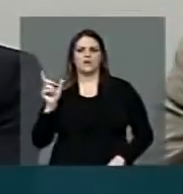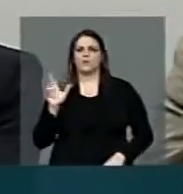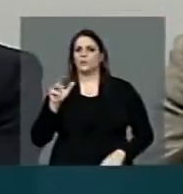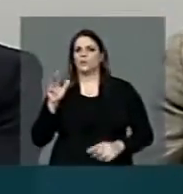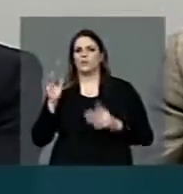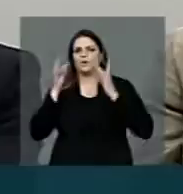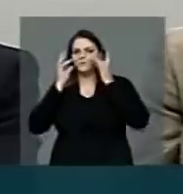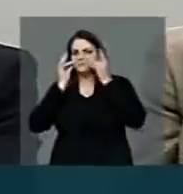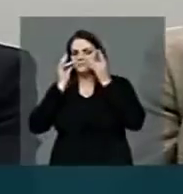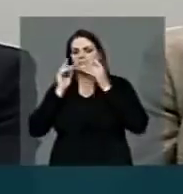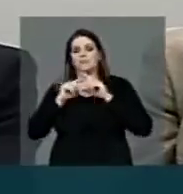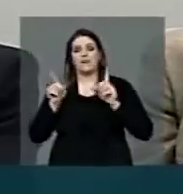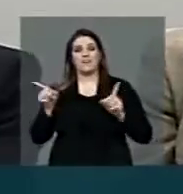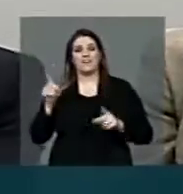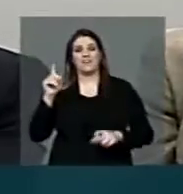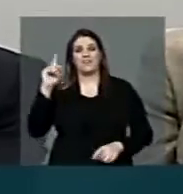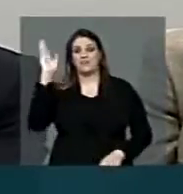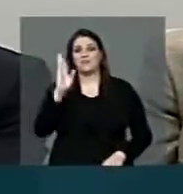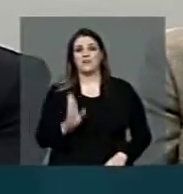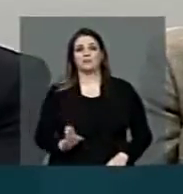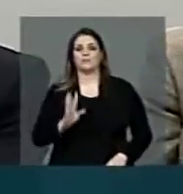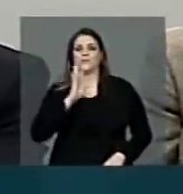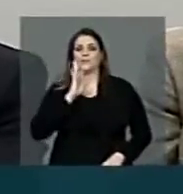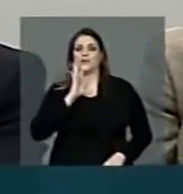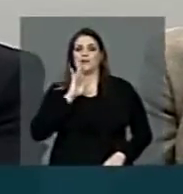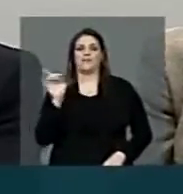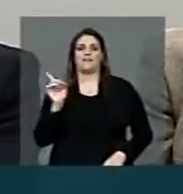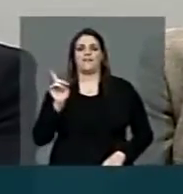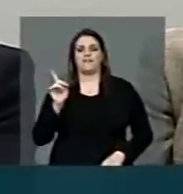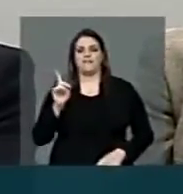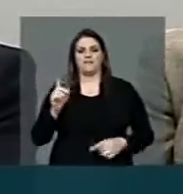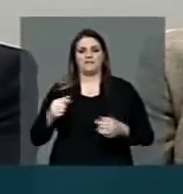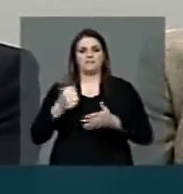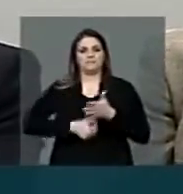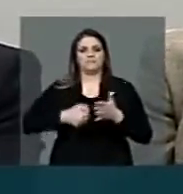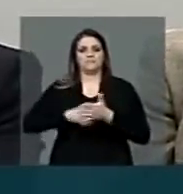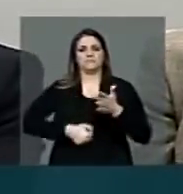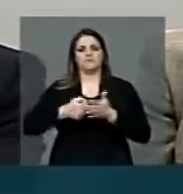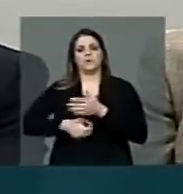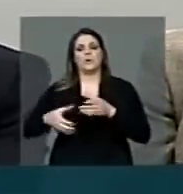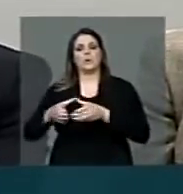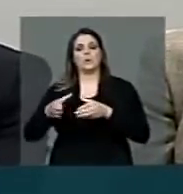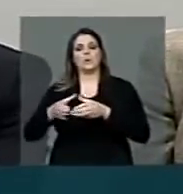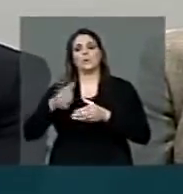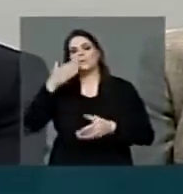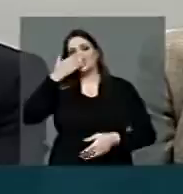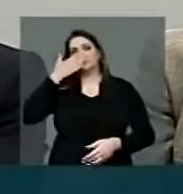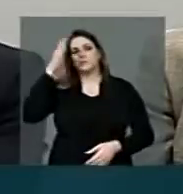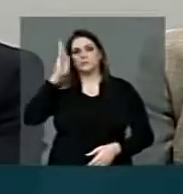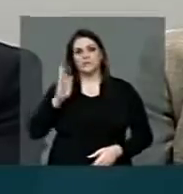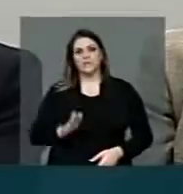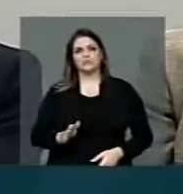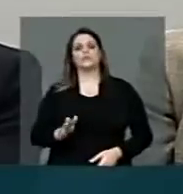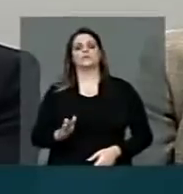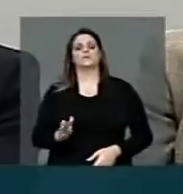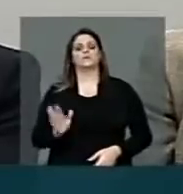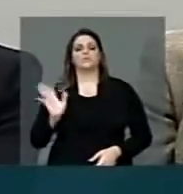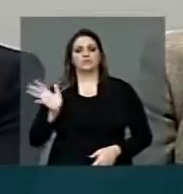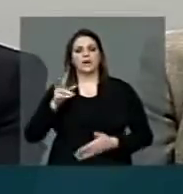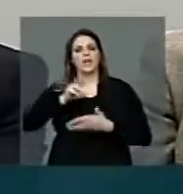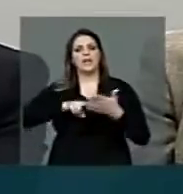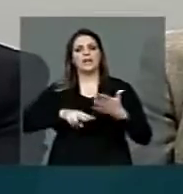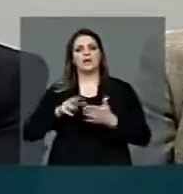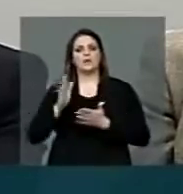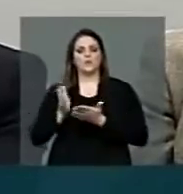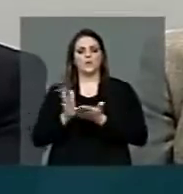ser uma das pioneiras do movimento político organizado das prostitutas no Brasil. Já tinha ouvido falar dela, já tinha lido o livro que ela